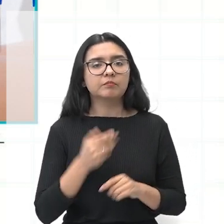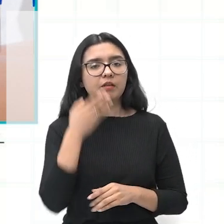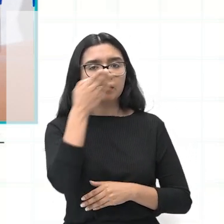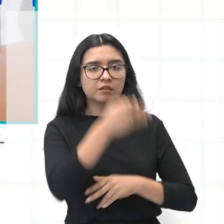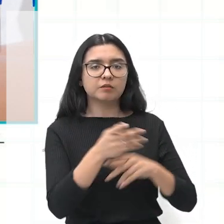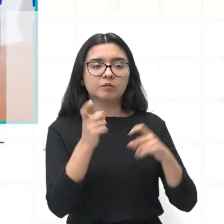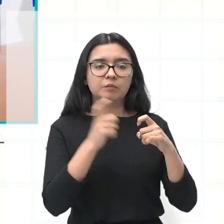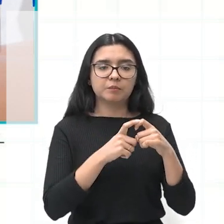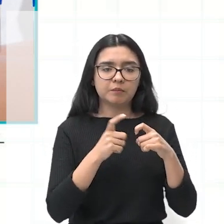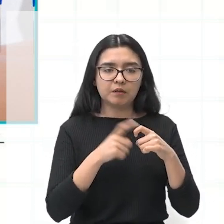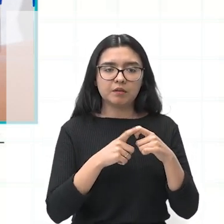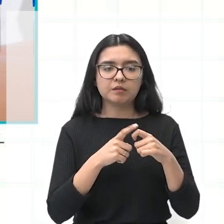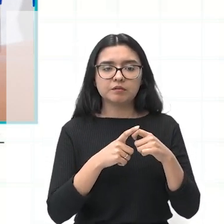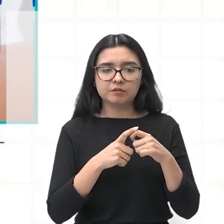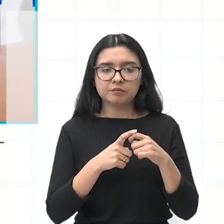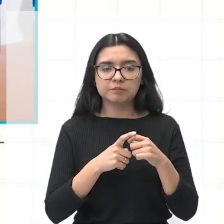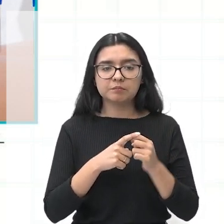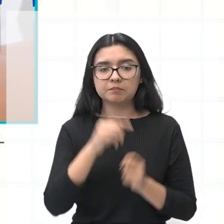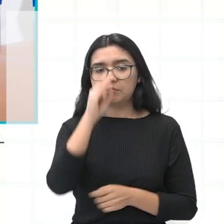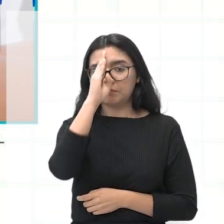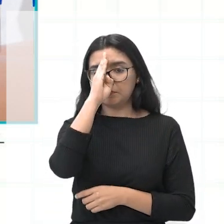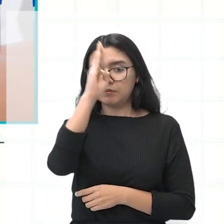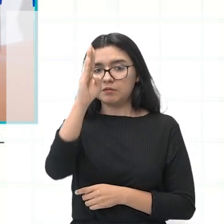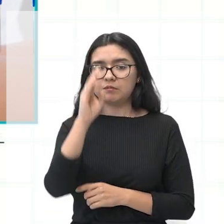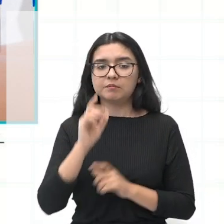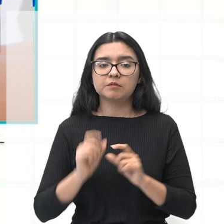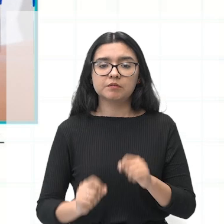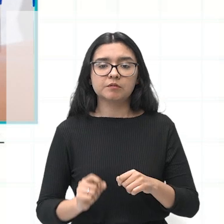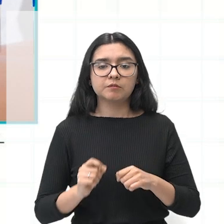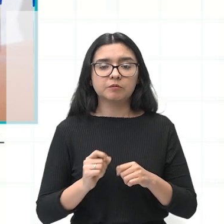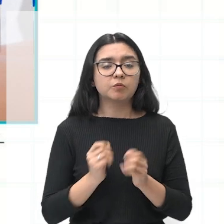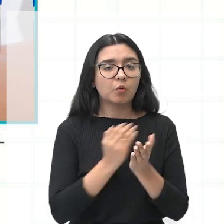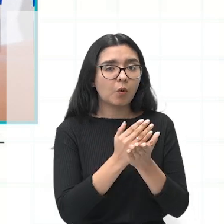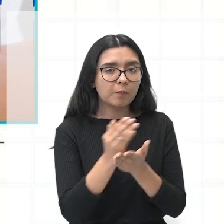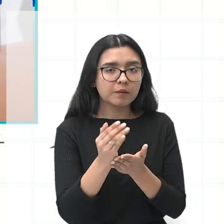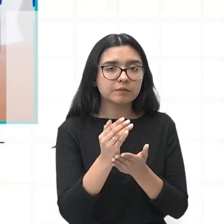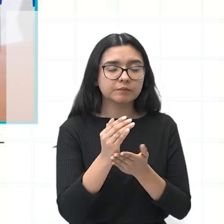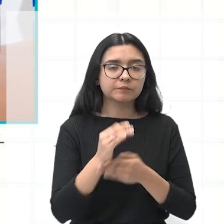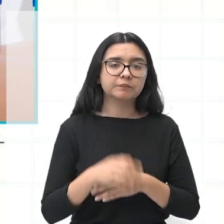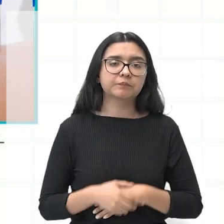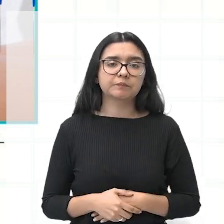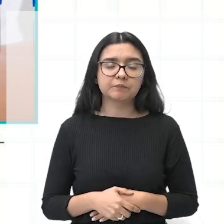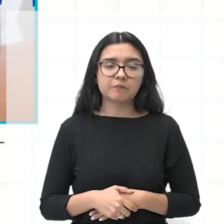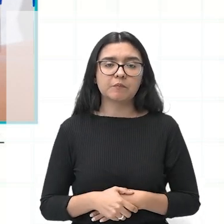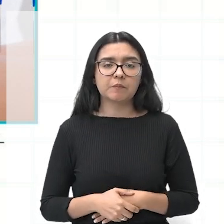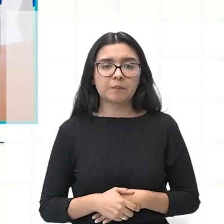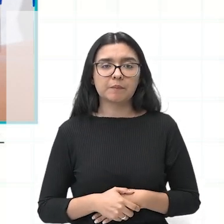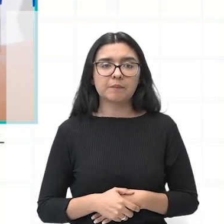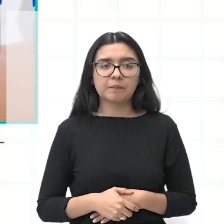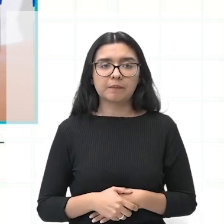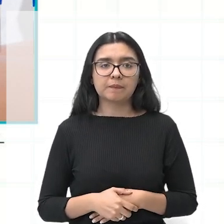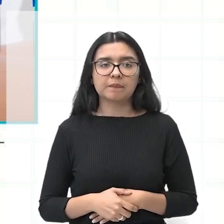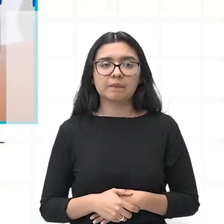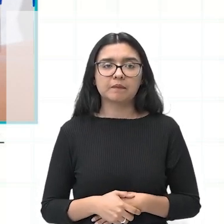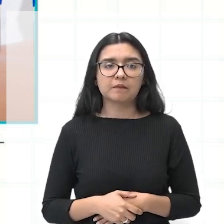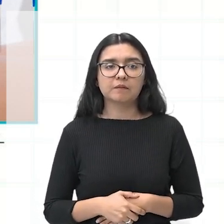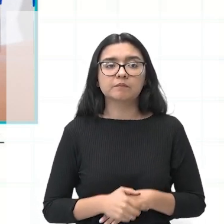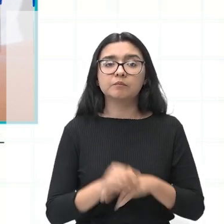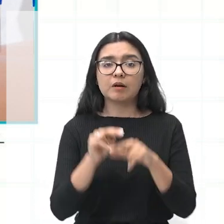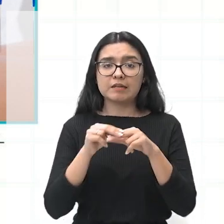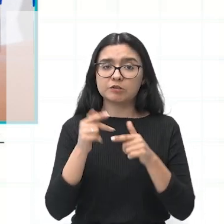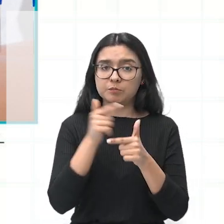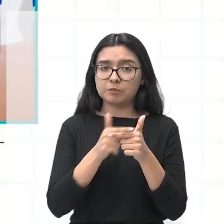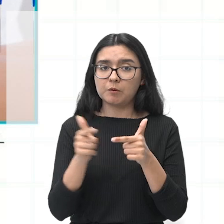ajuda rápida e imediata, principalmente na fase de desenvolvimento, nas primeiras fases de desenvolvimento, porque esses